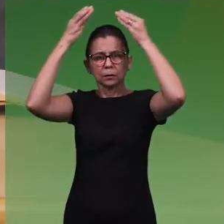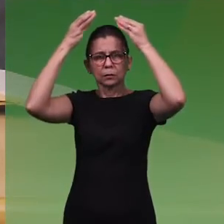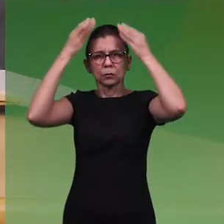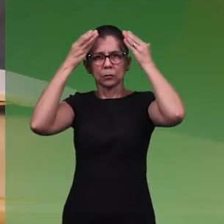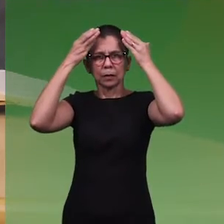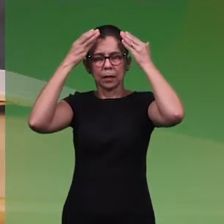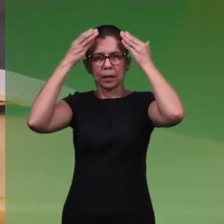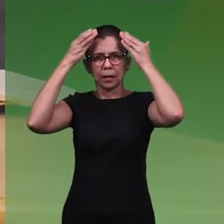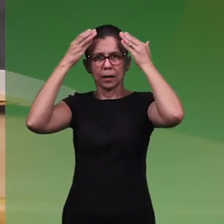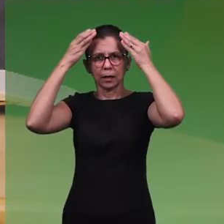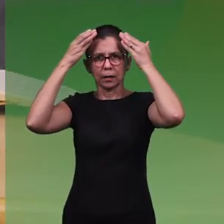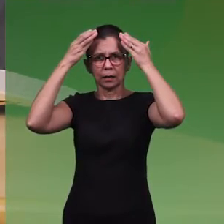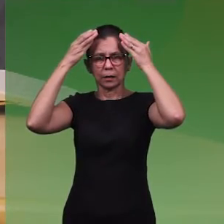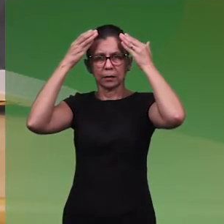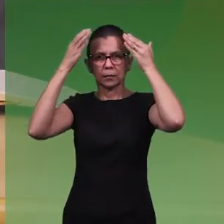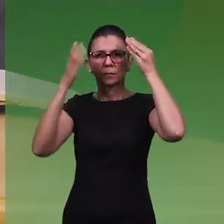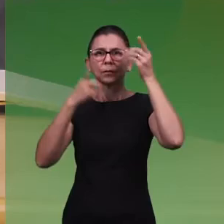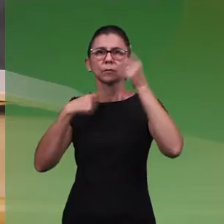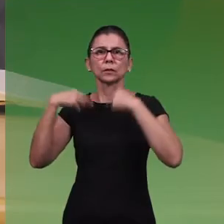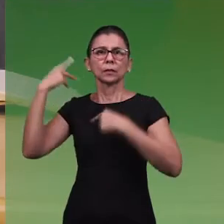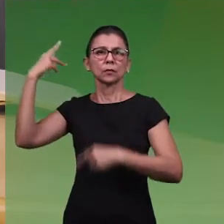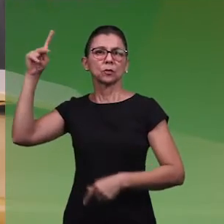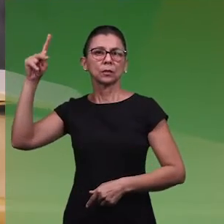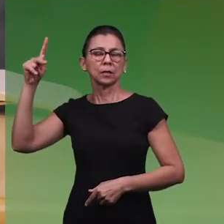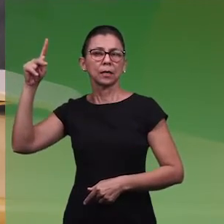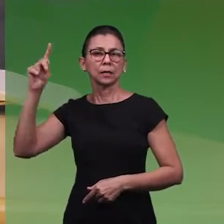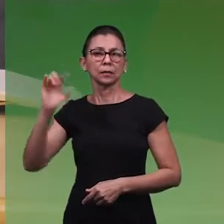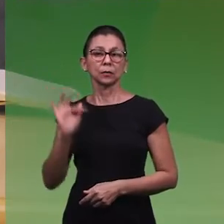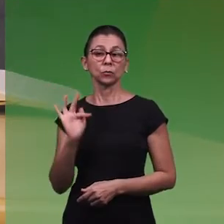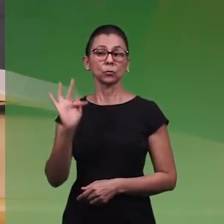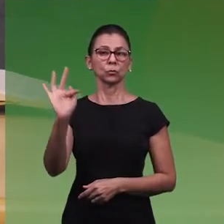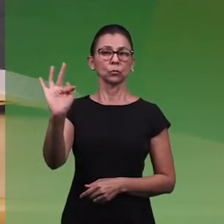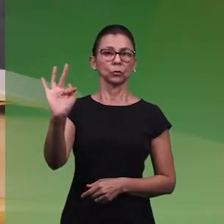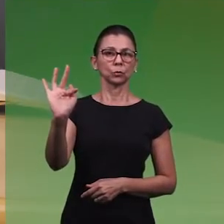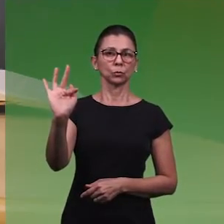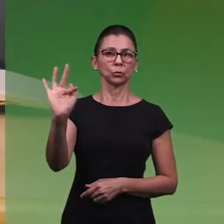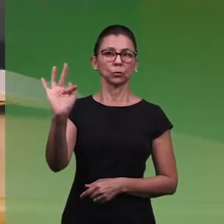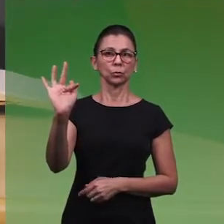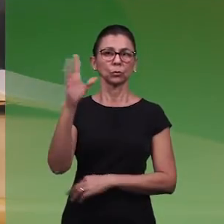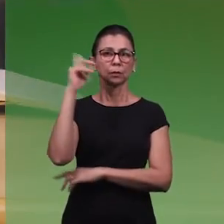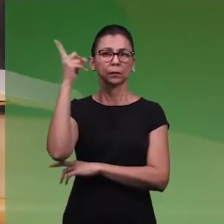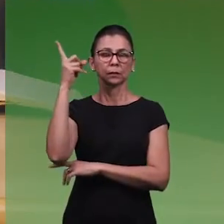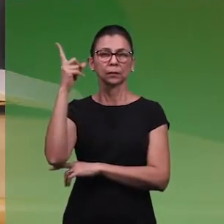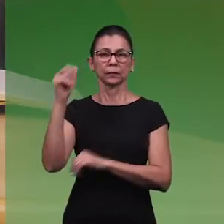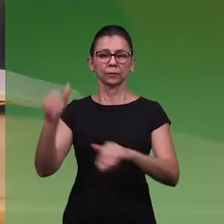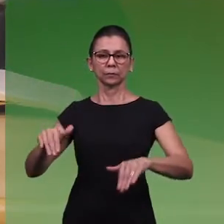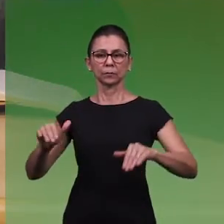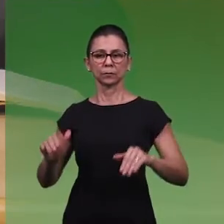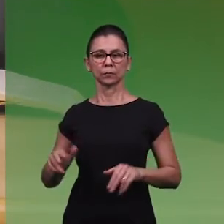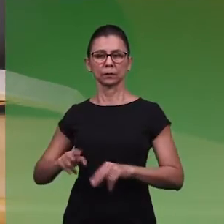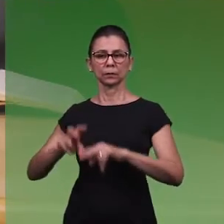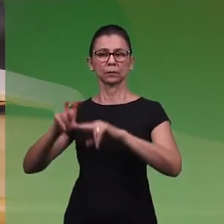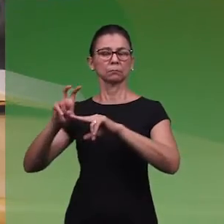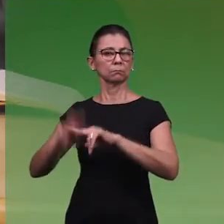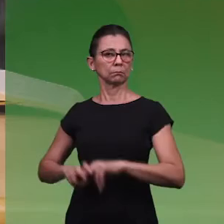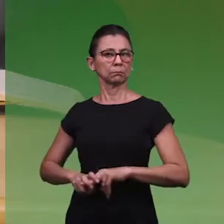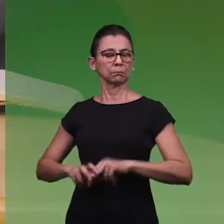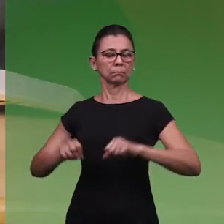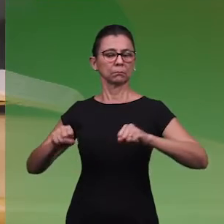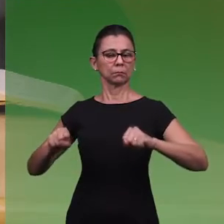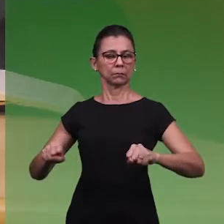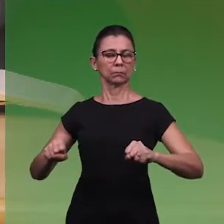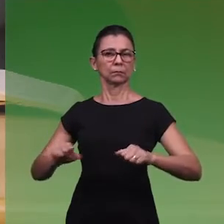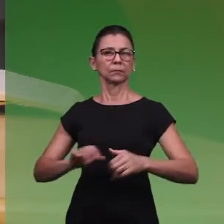seu coração. E num tempo mais tarde, Davi ia sentar no trono. E o rei julgava as questões, como o pastor senta